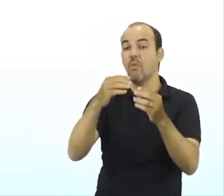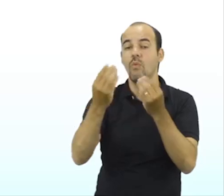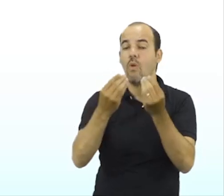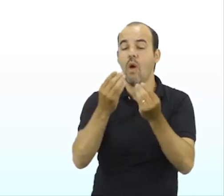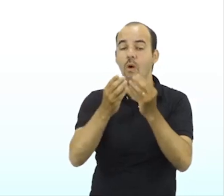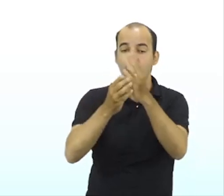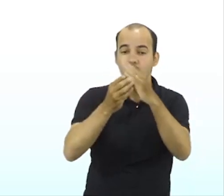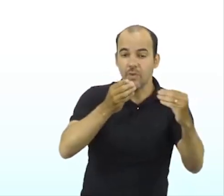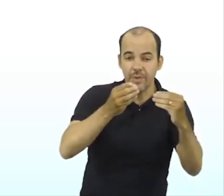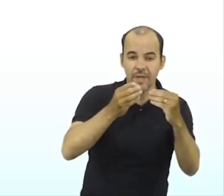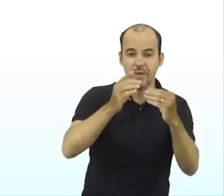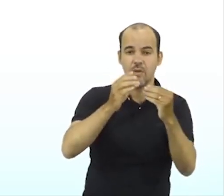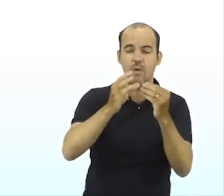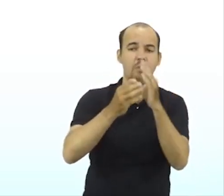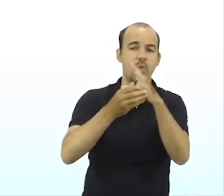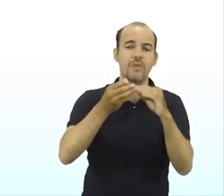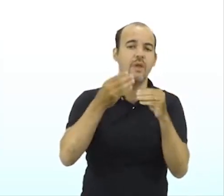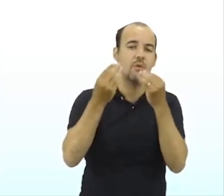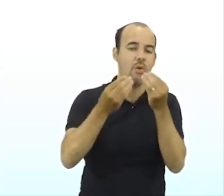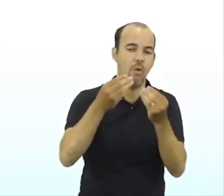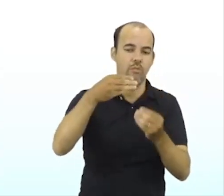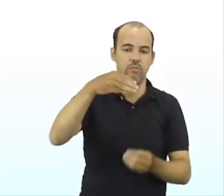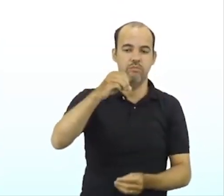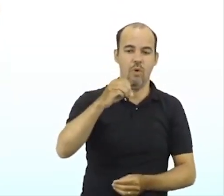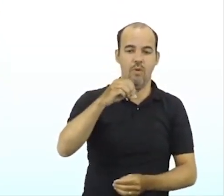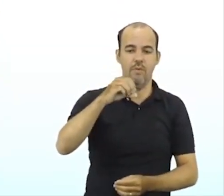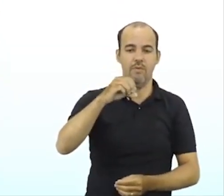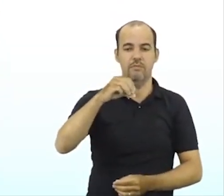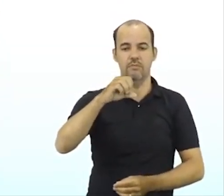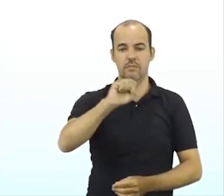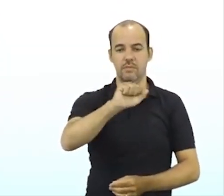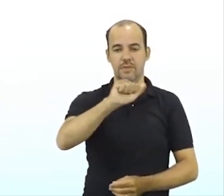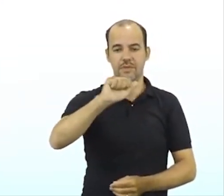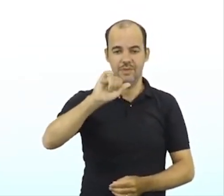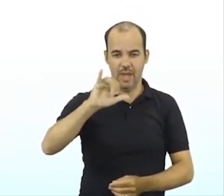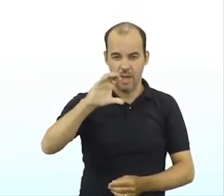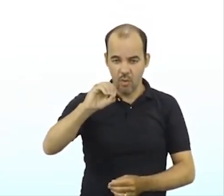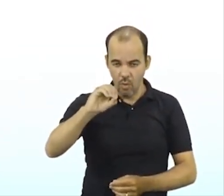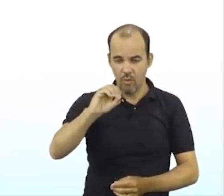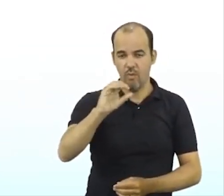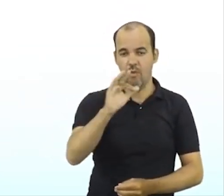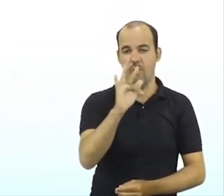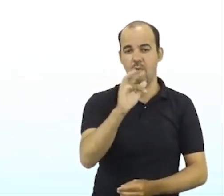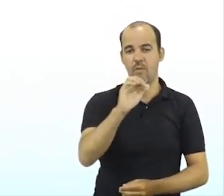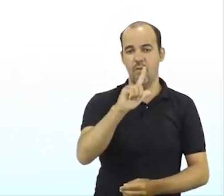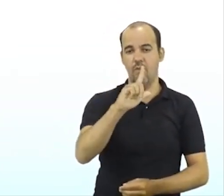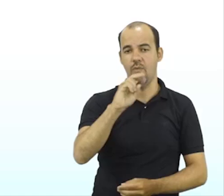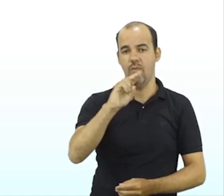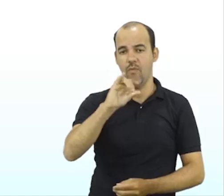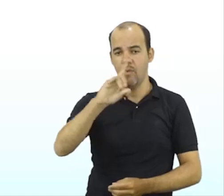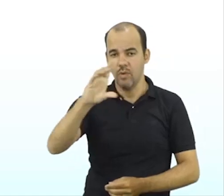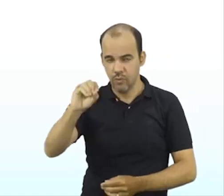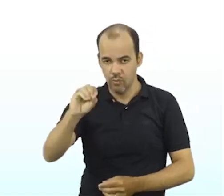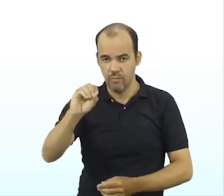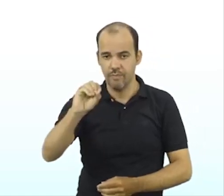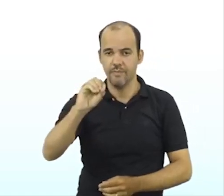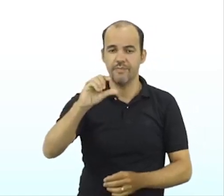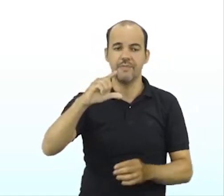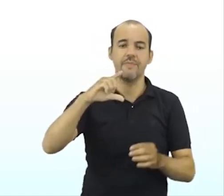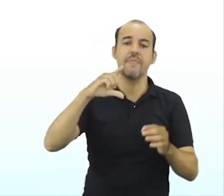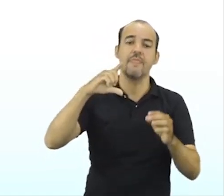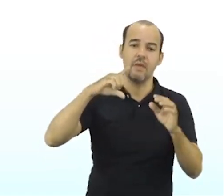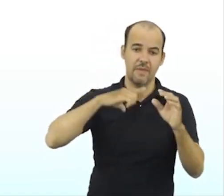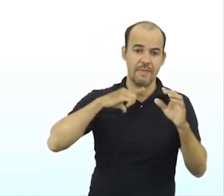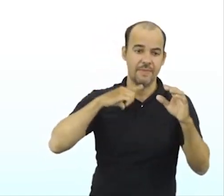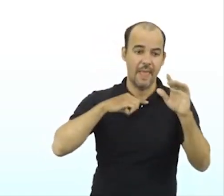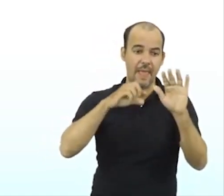do mosaico fluido. E o que é que esse modelo diz? Foi aquele desenho que eu mostrei a vocês. Nós vamos ter uma bicamada